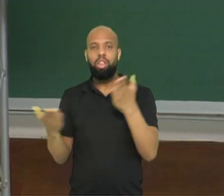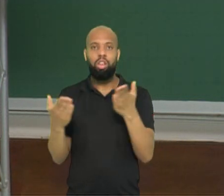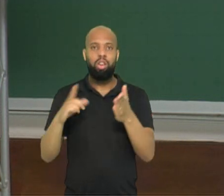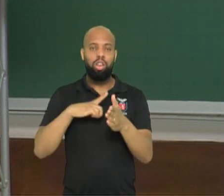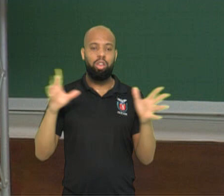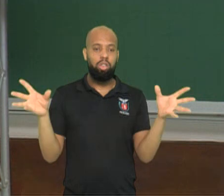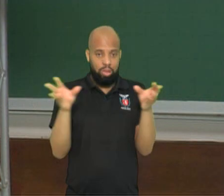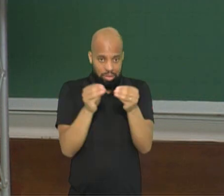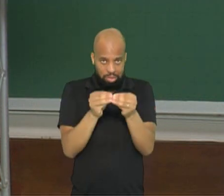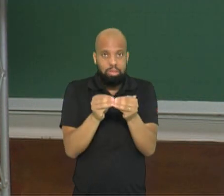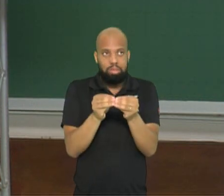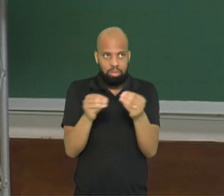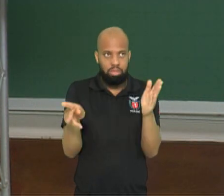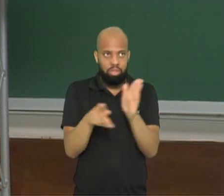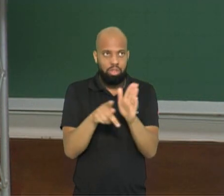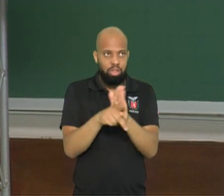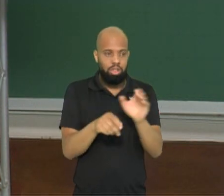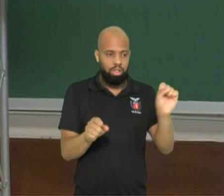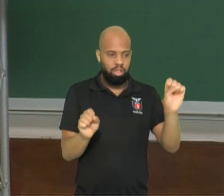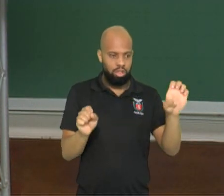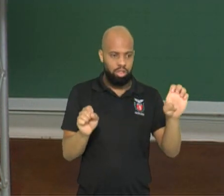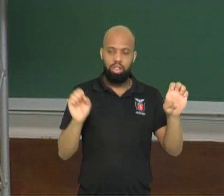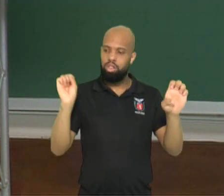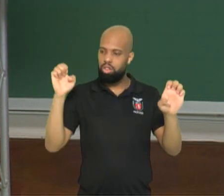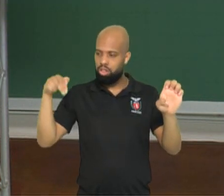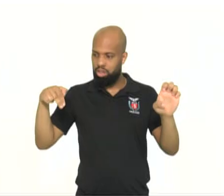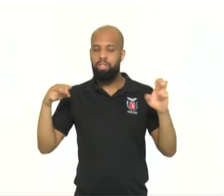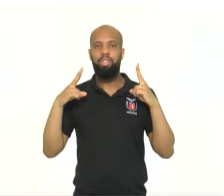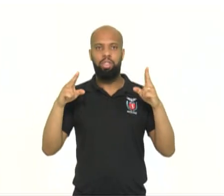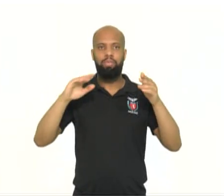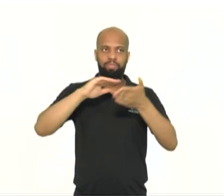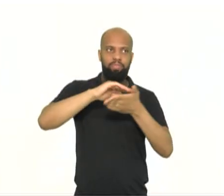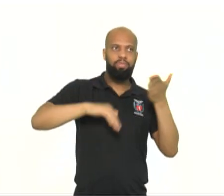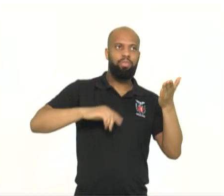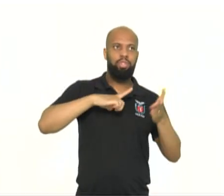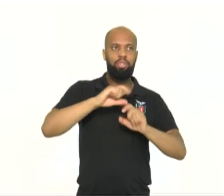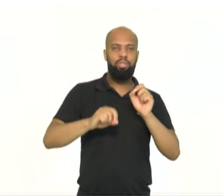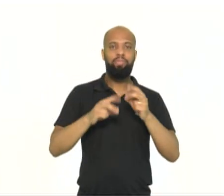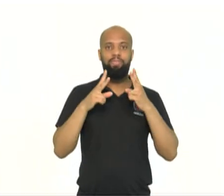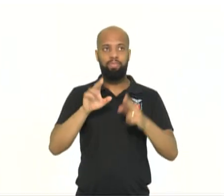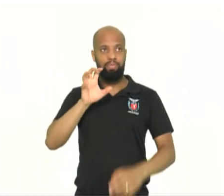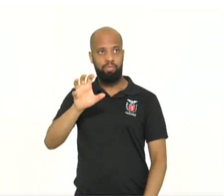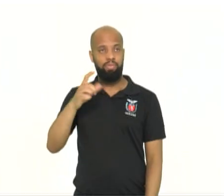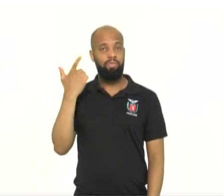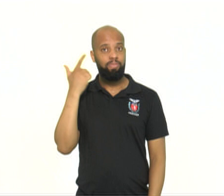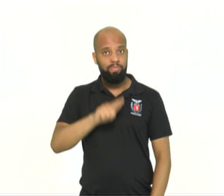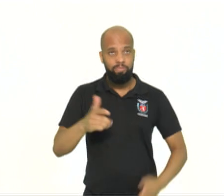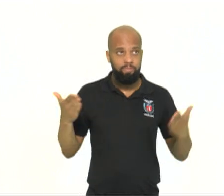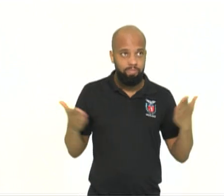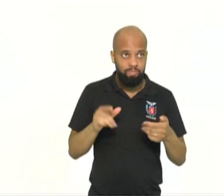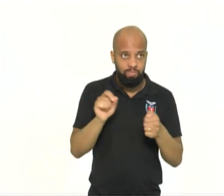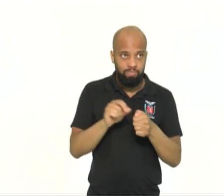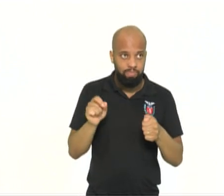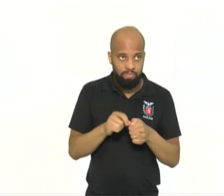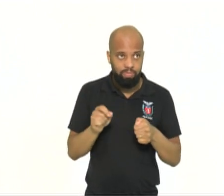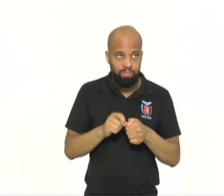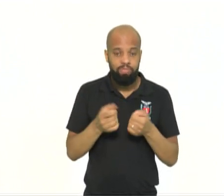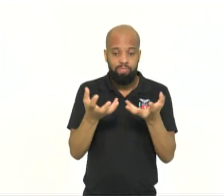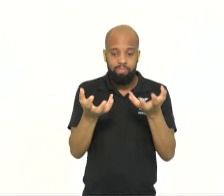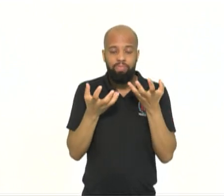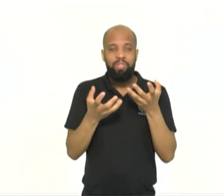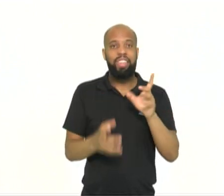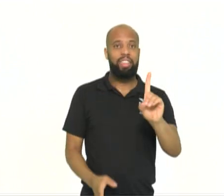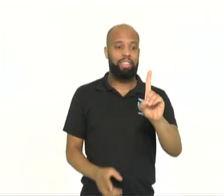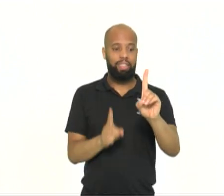senos, porque eles são iguais, né? E daí me sobra isso aqui. Fazendo a conta, né? π sobre 3 está somando,